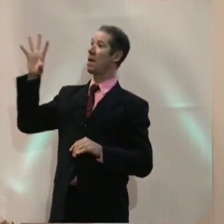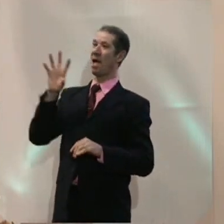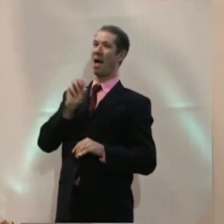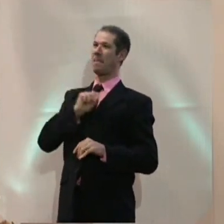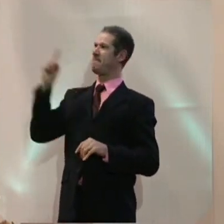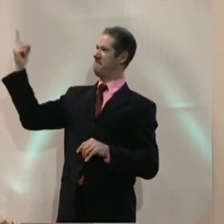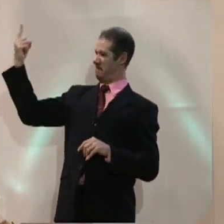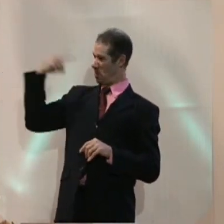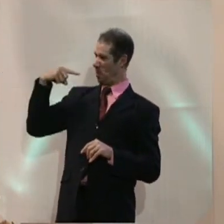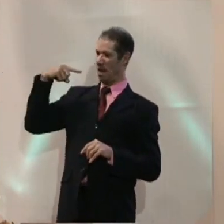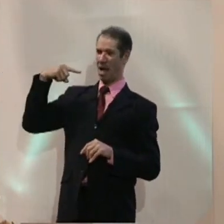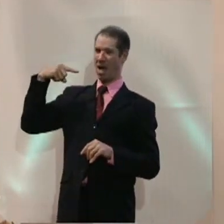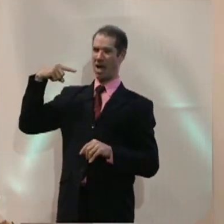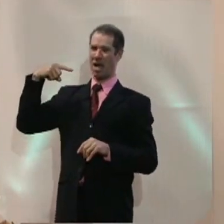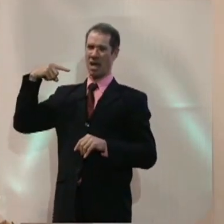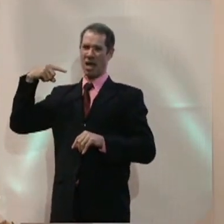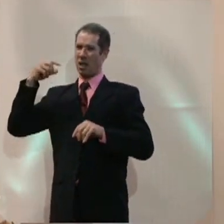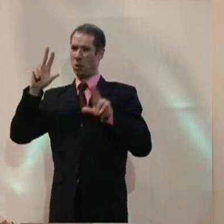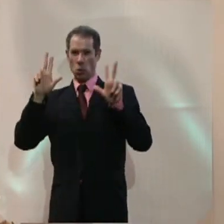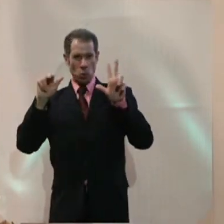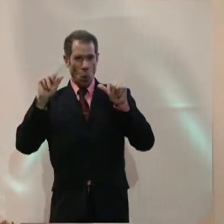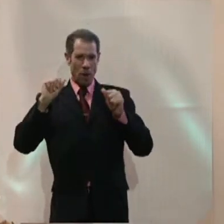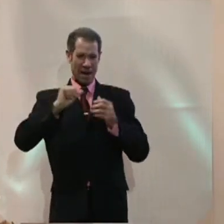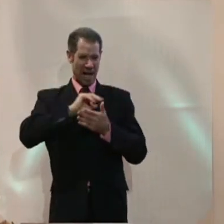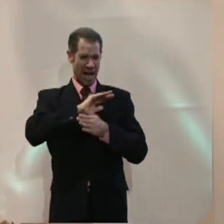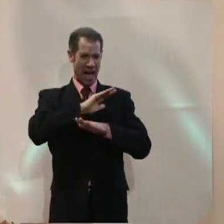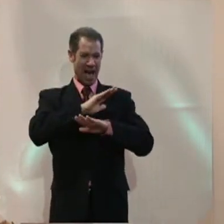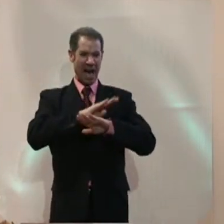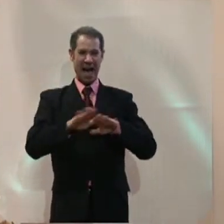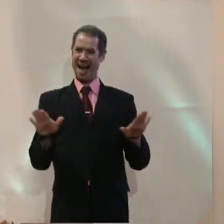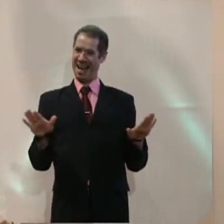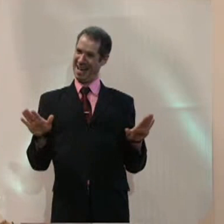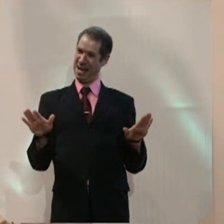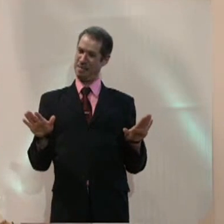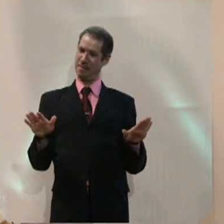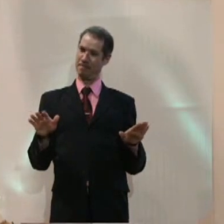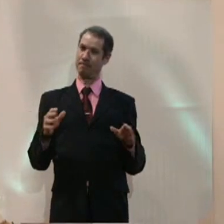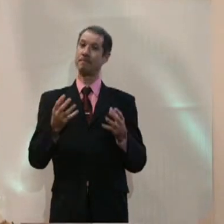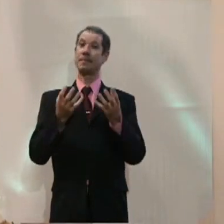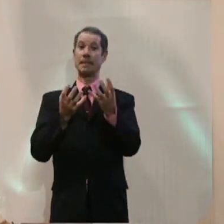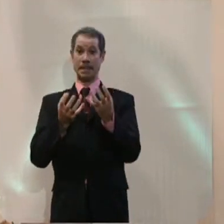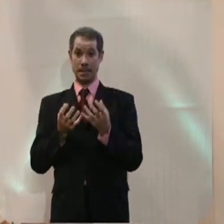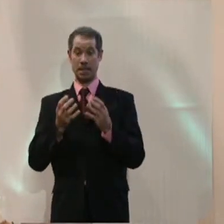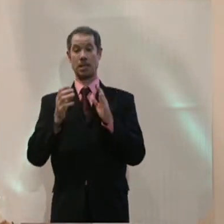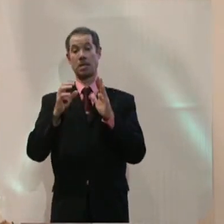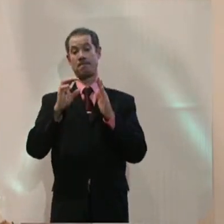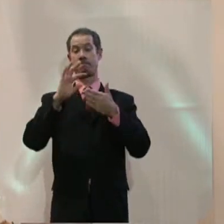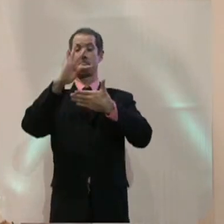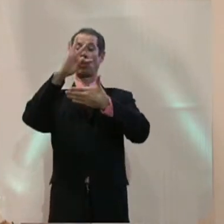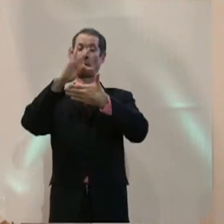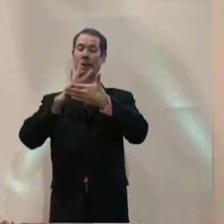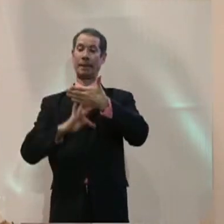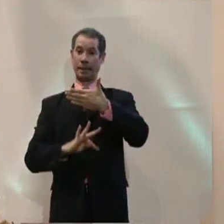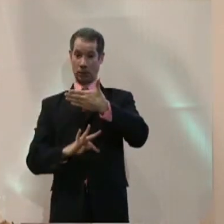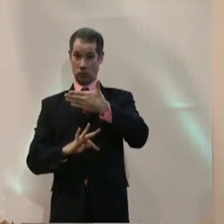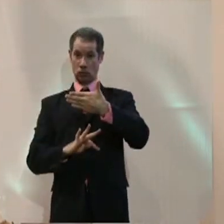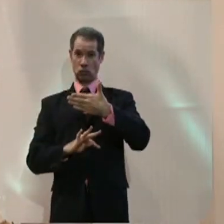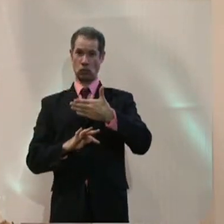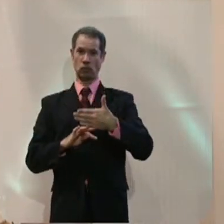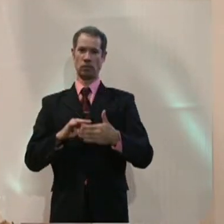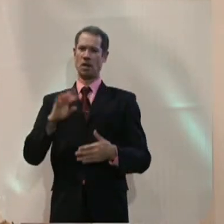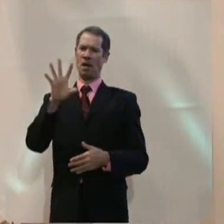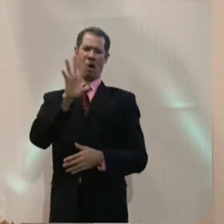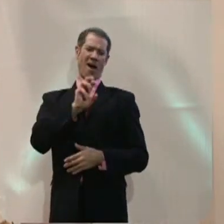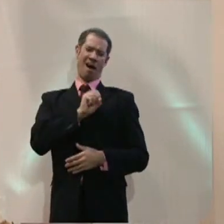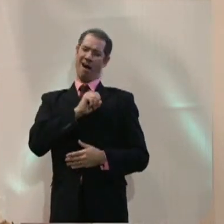vida e a fonte dele é inesgotável para mim. Eu queria lembrar para você um dos textos que apaixona a